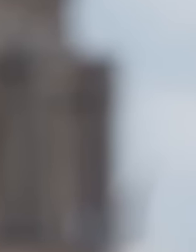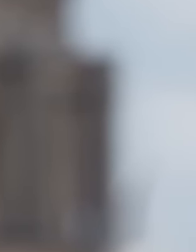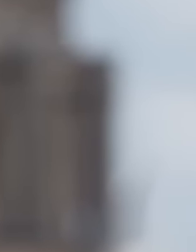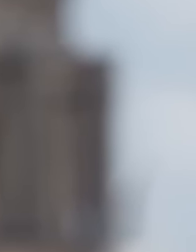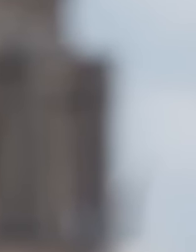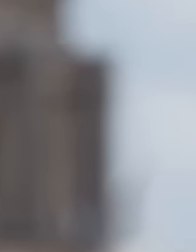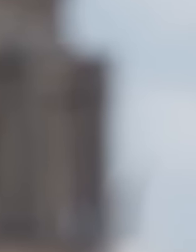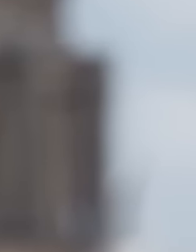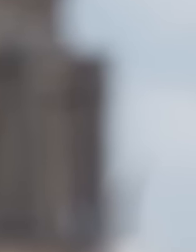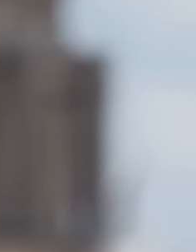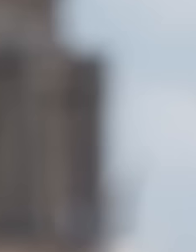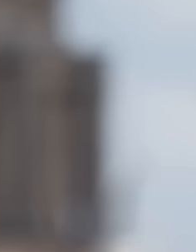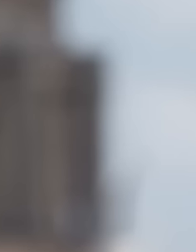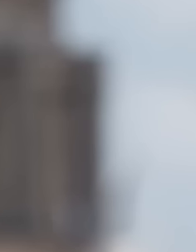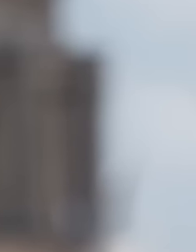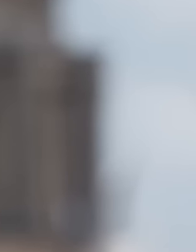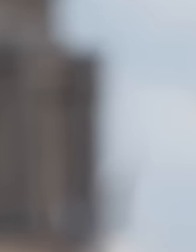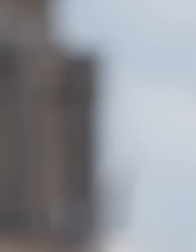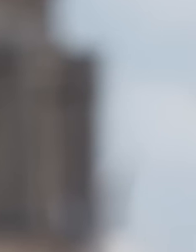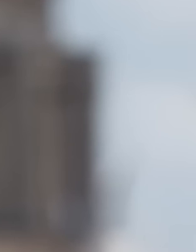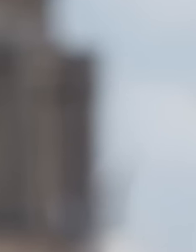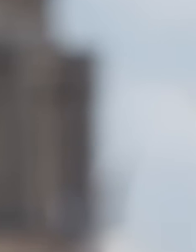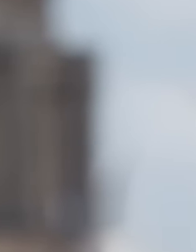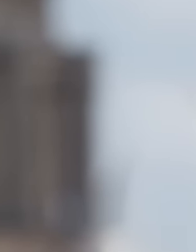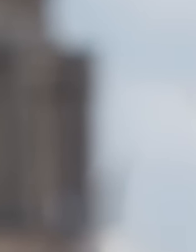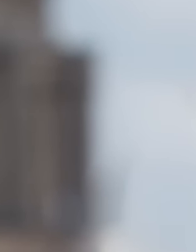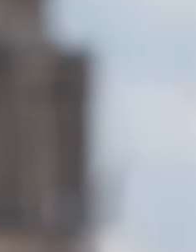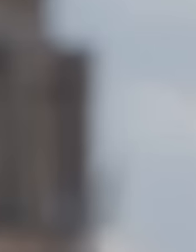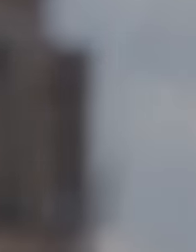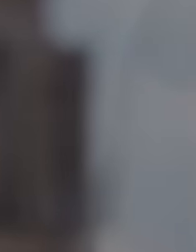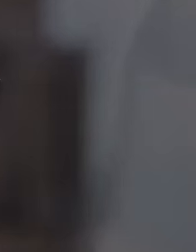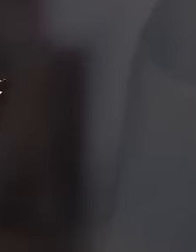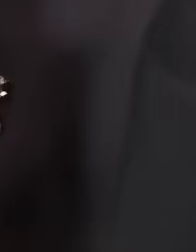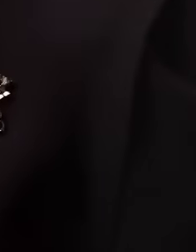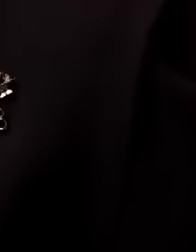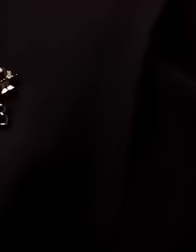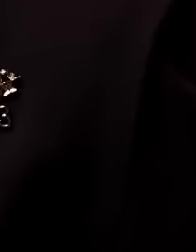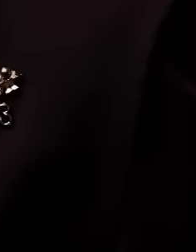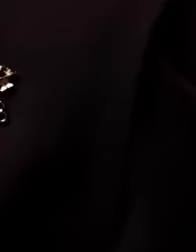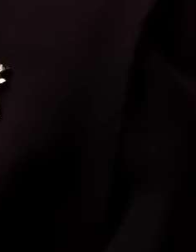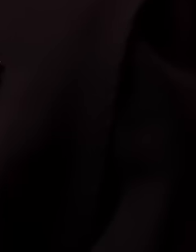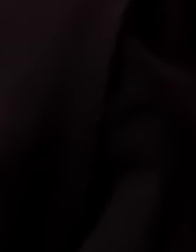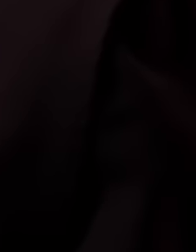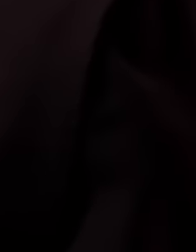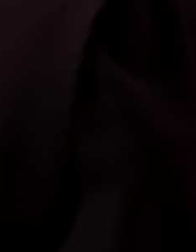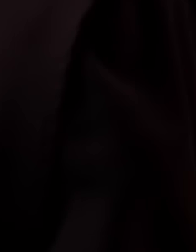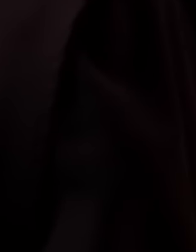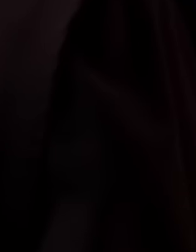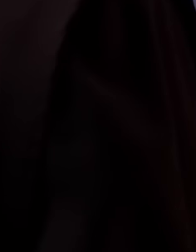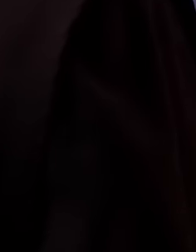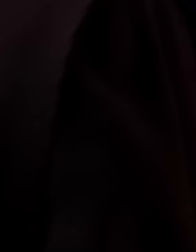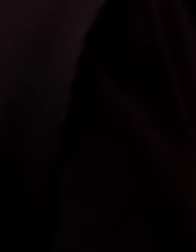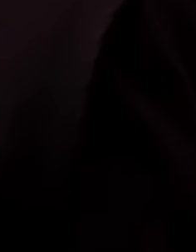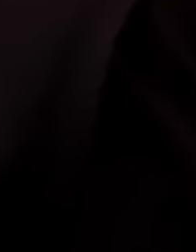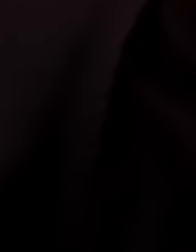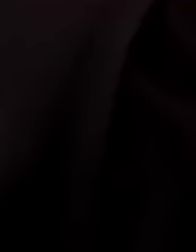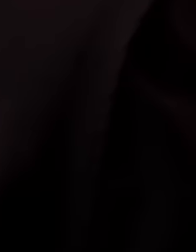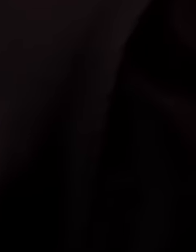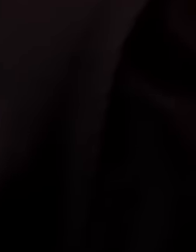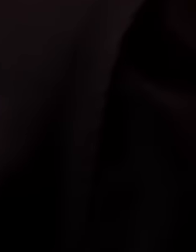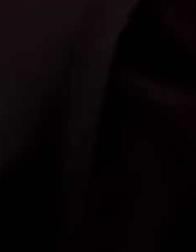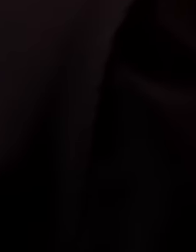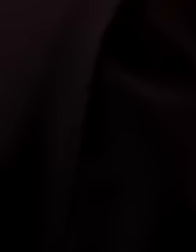protonotário apostólico, cônego honorário da Basílica Papal de Santa Maria Maggiore, fundador dos Arautos do Evangelho e de 2